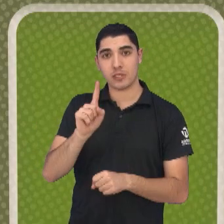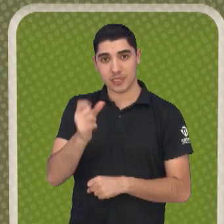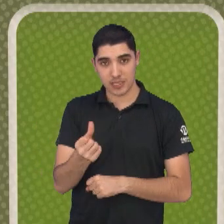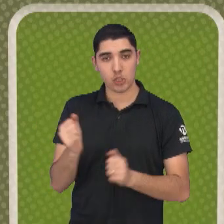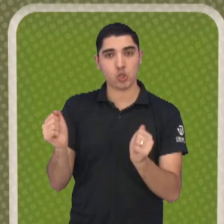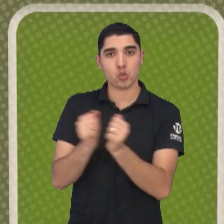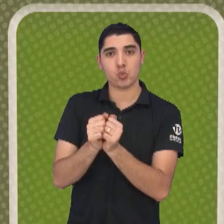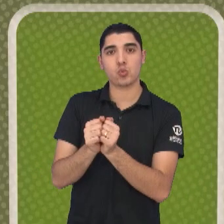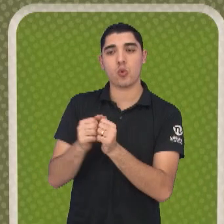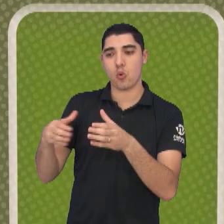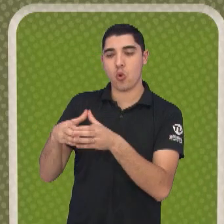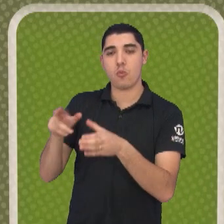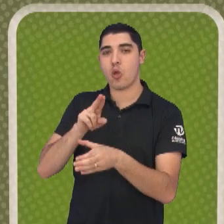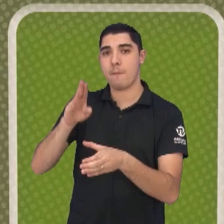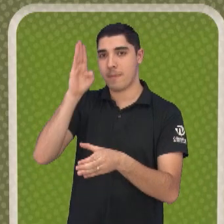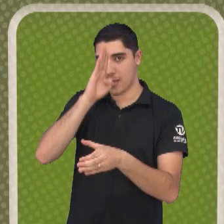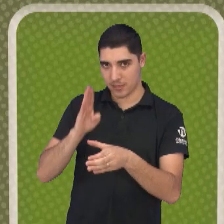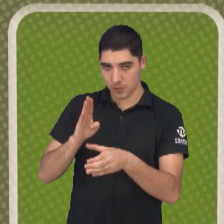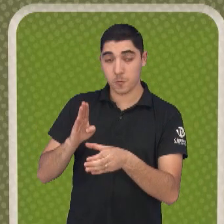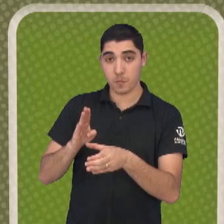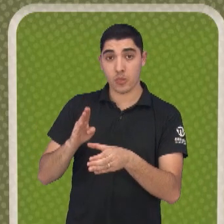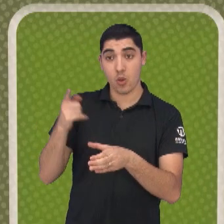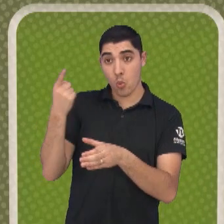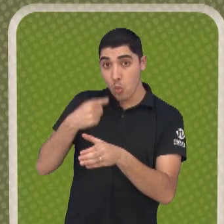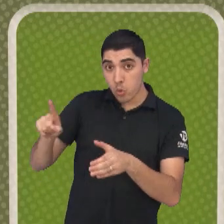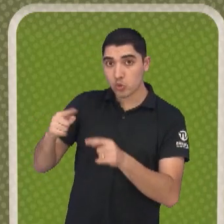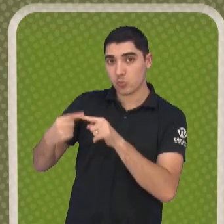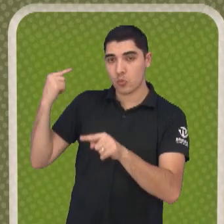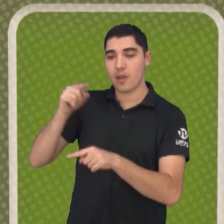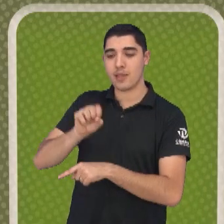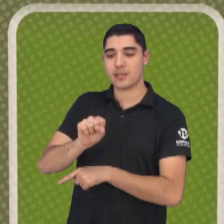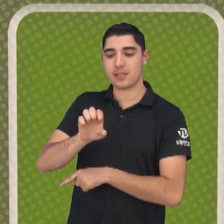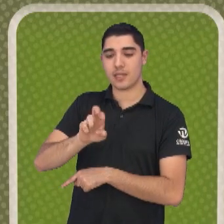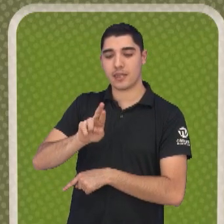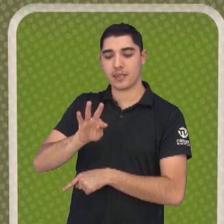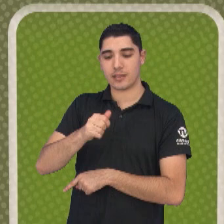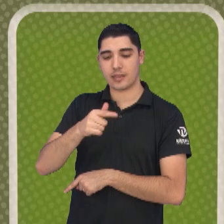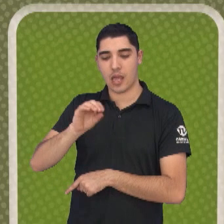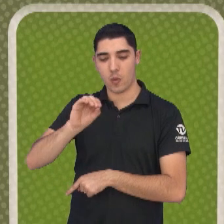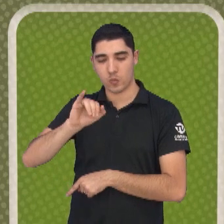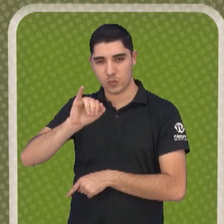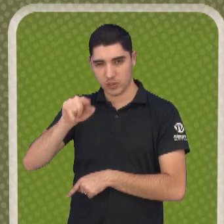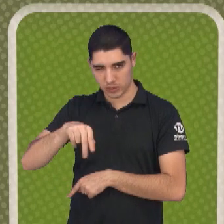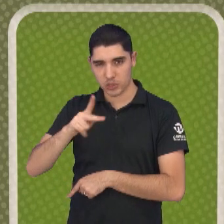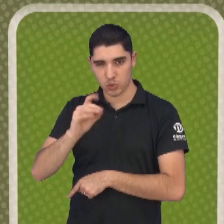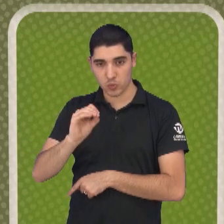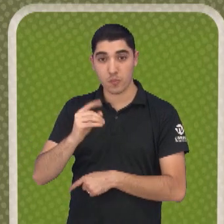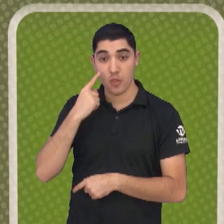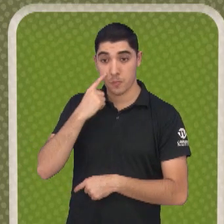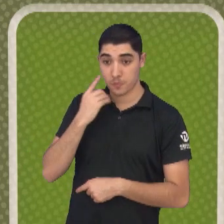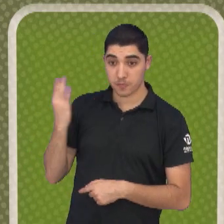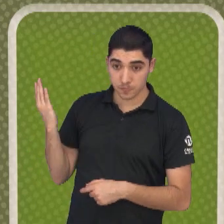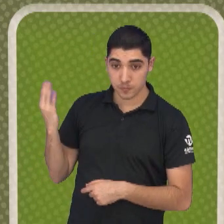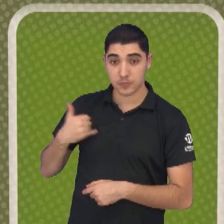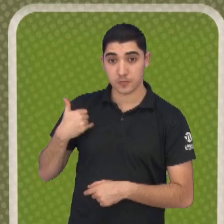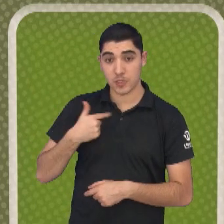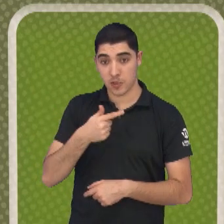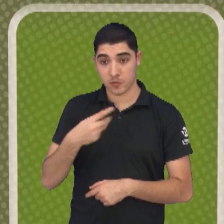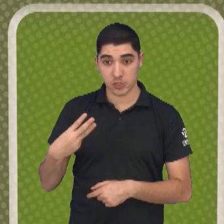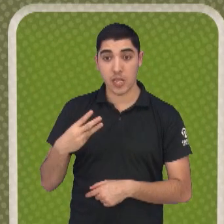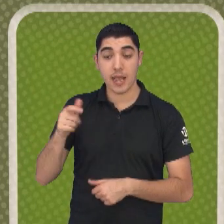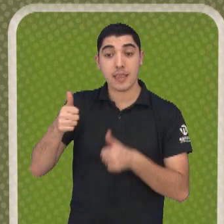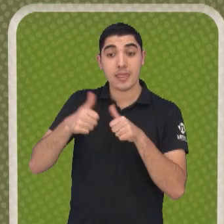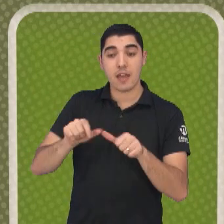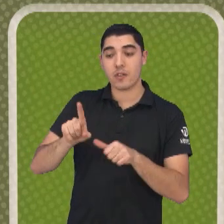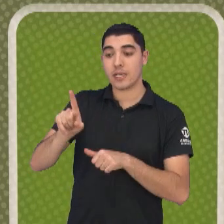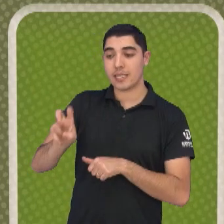o Desportivo Brasil seu último clube foi o Sertãozinho Pablo Nereu é volante tem 23 anos e que estava no